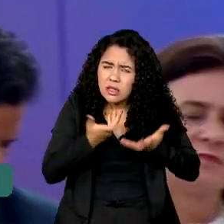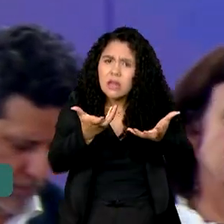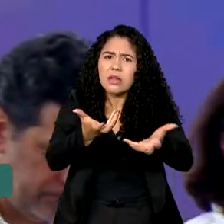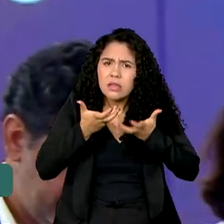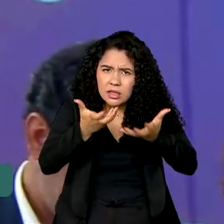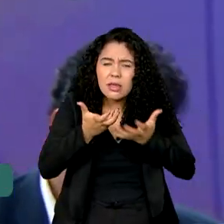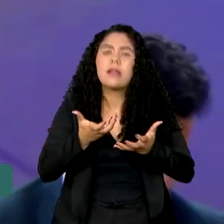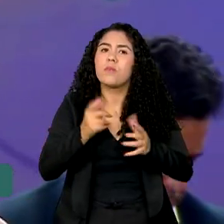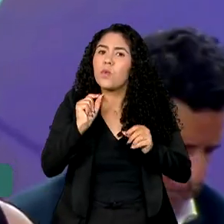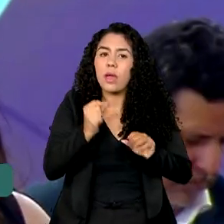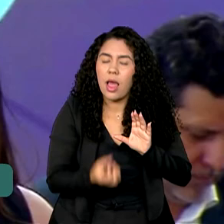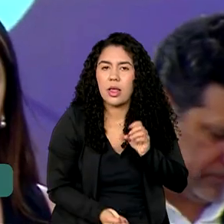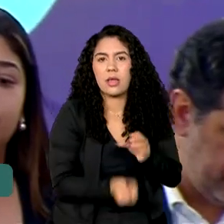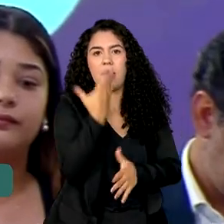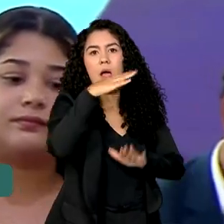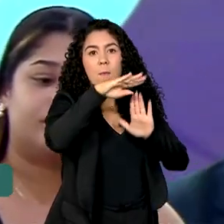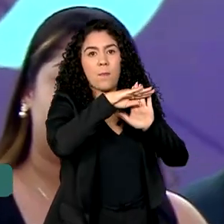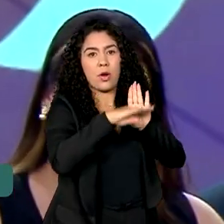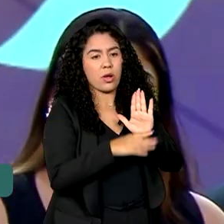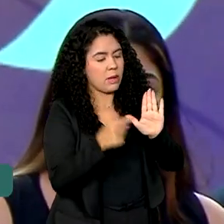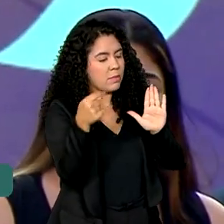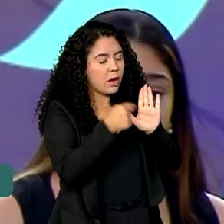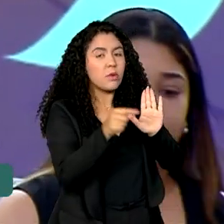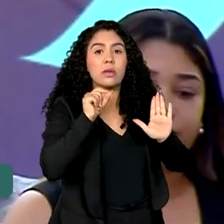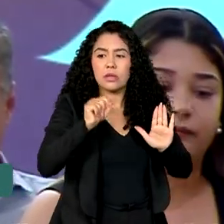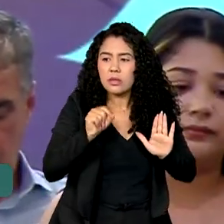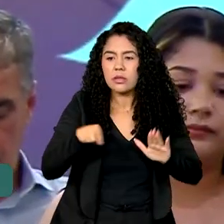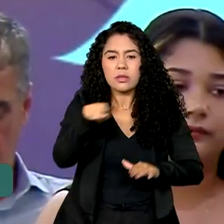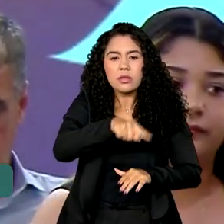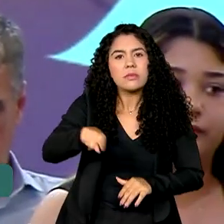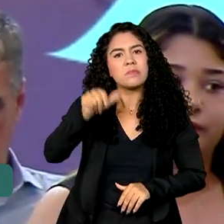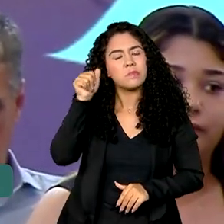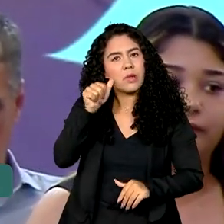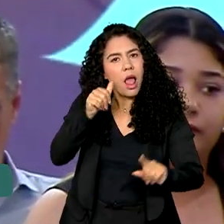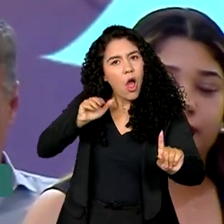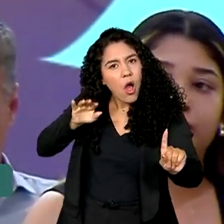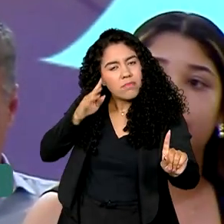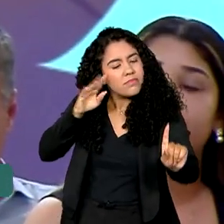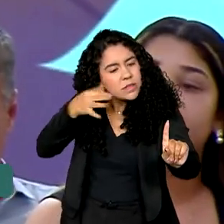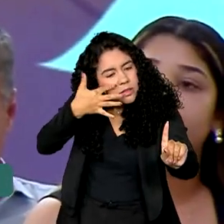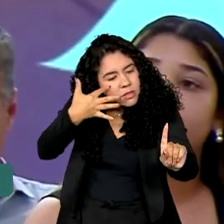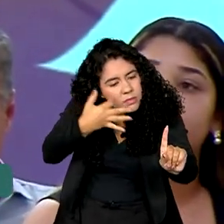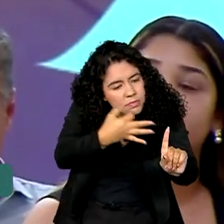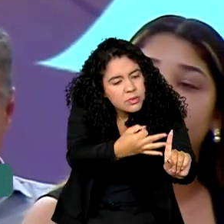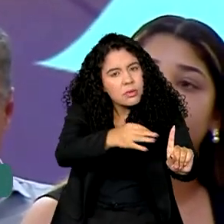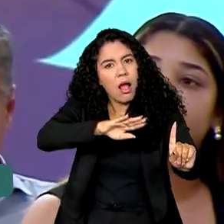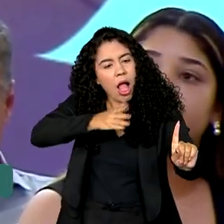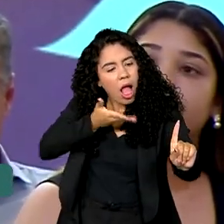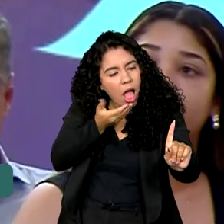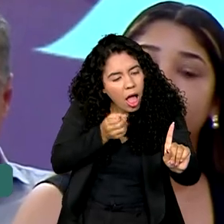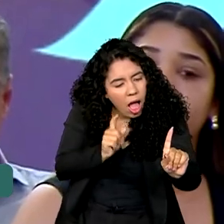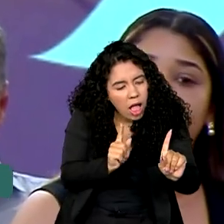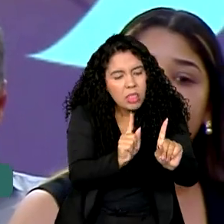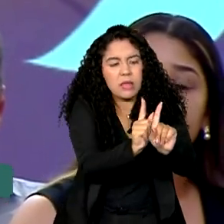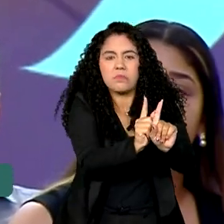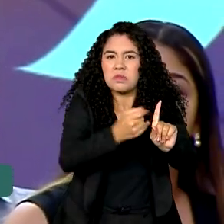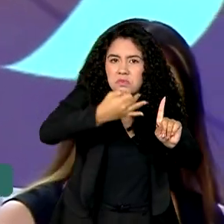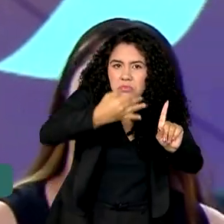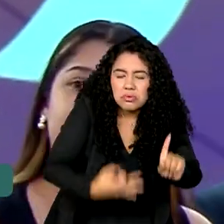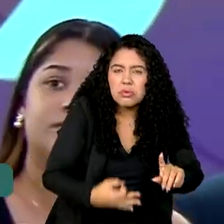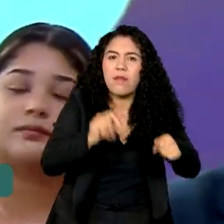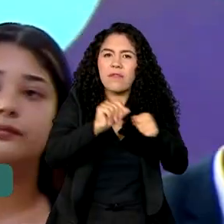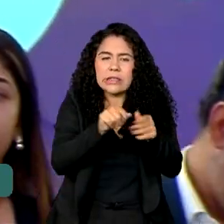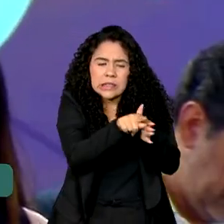um programa para que a mulher seja atendida com decência, para que a mulher faça todos os exames